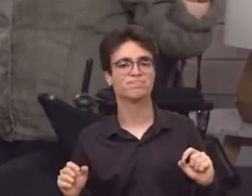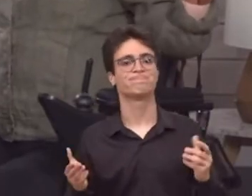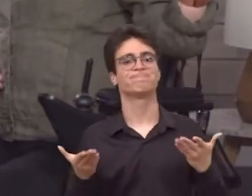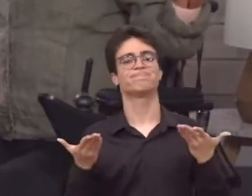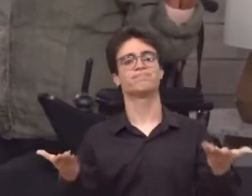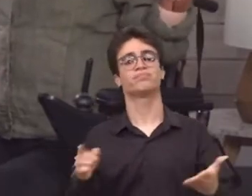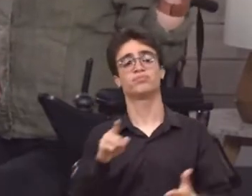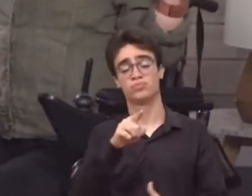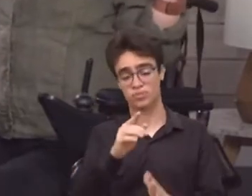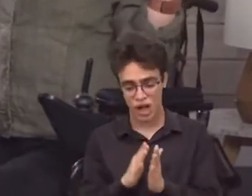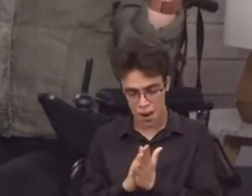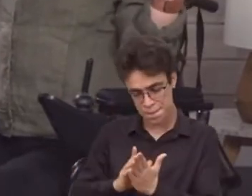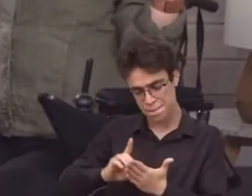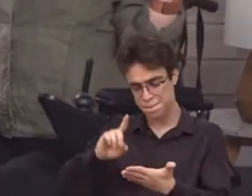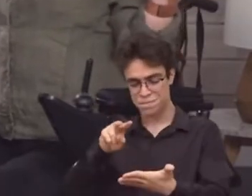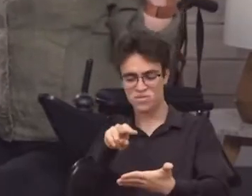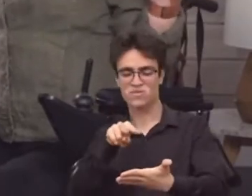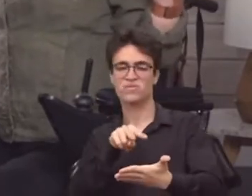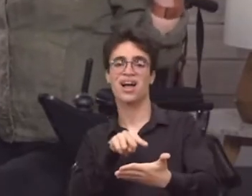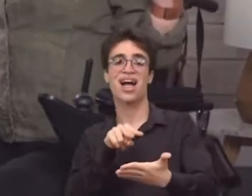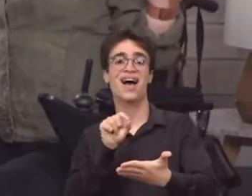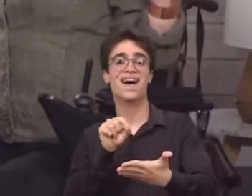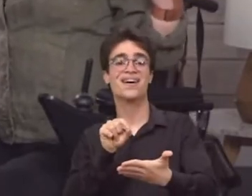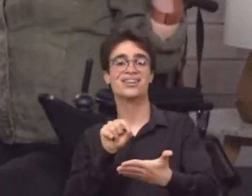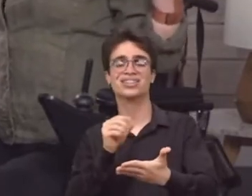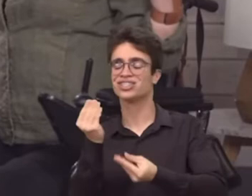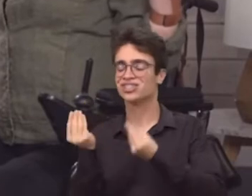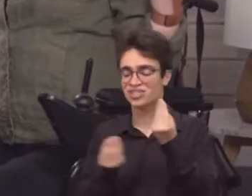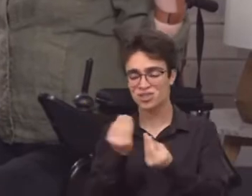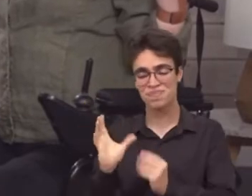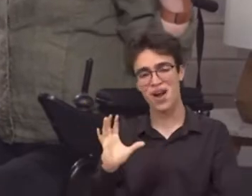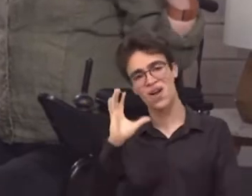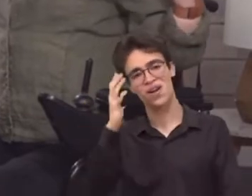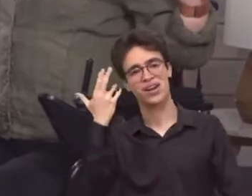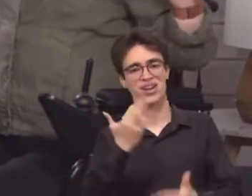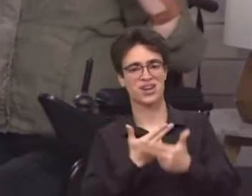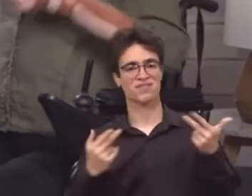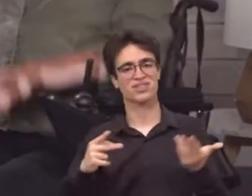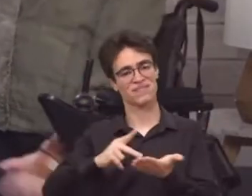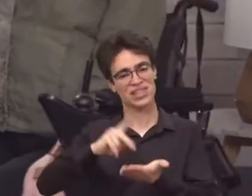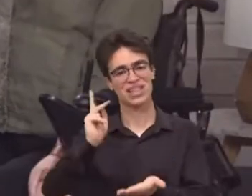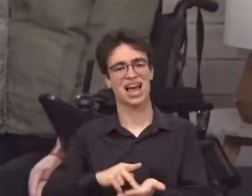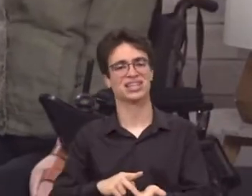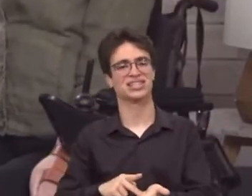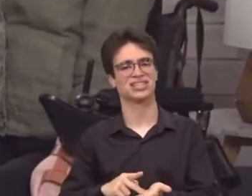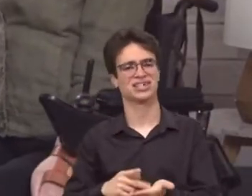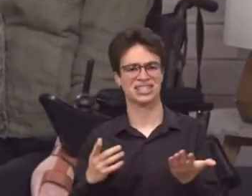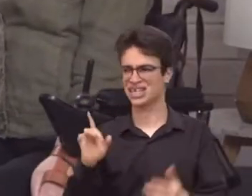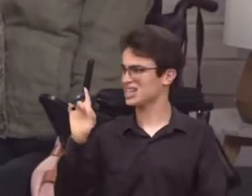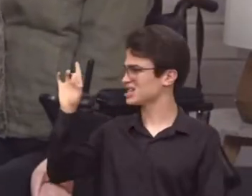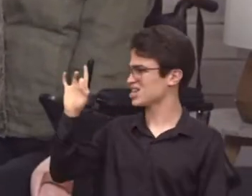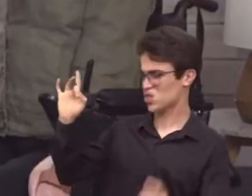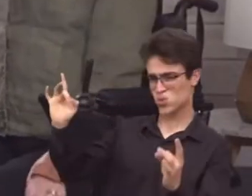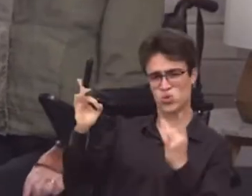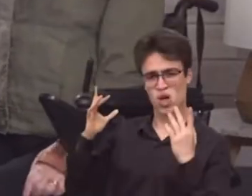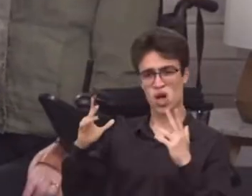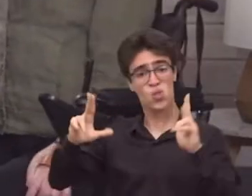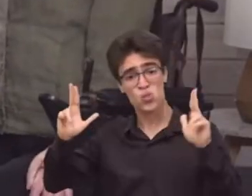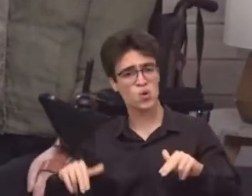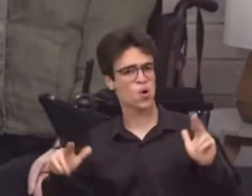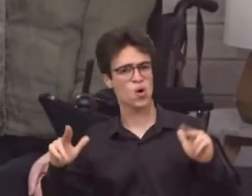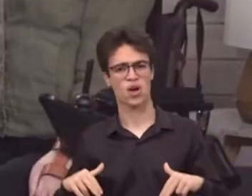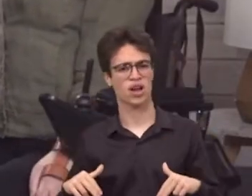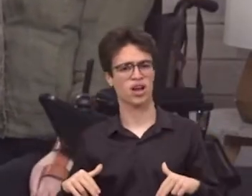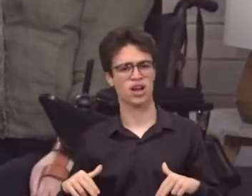você vai até a palavra de Deus para ver como ele constrói a realidade EA realidade é que ele nunca nos abandonará nunca